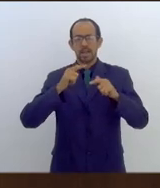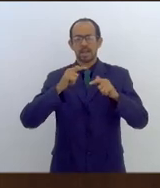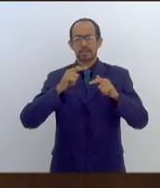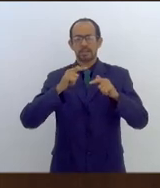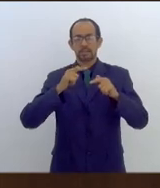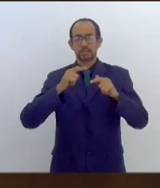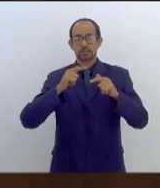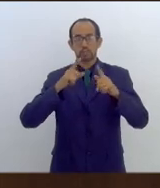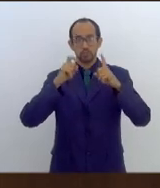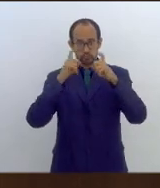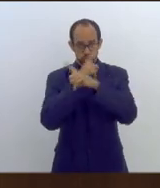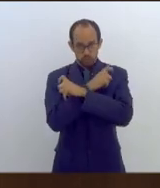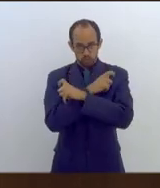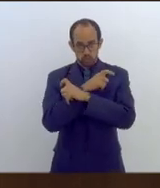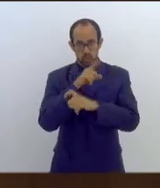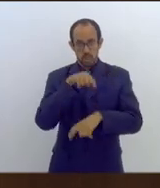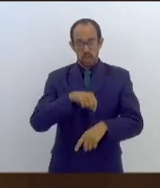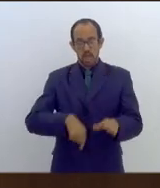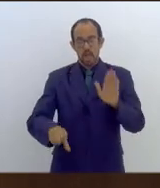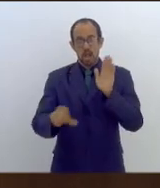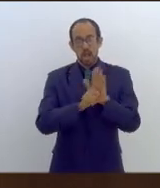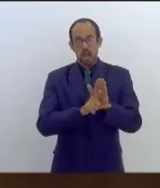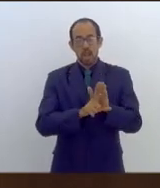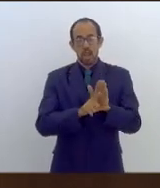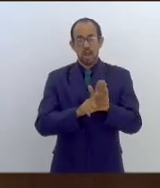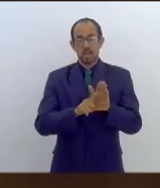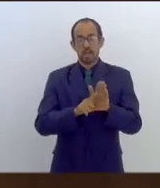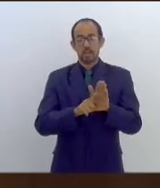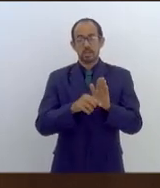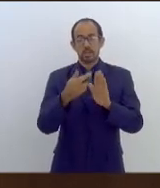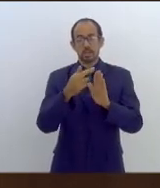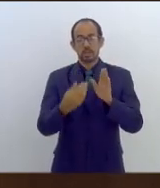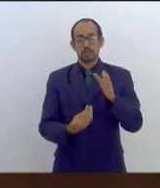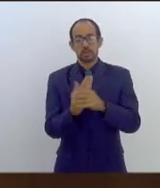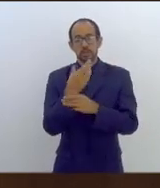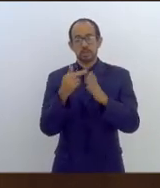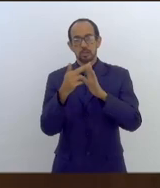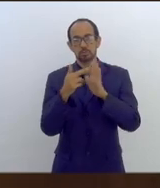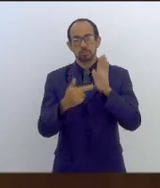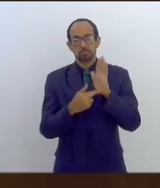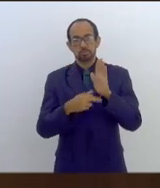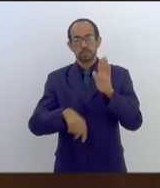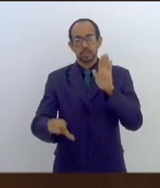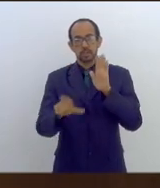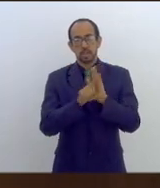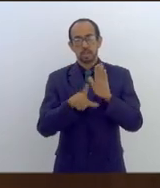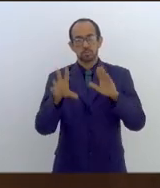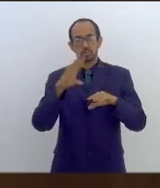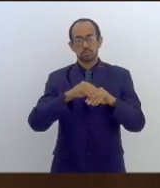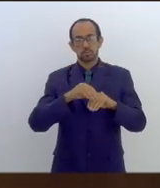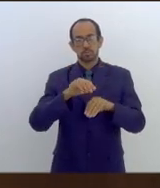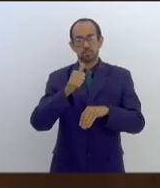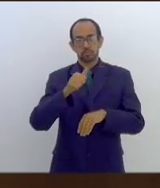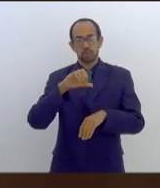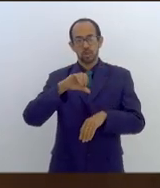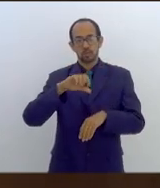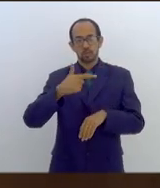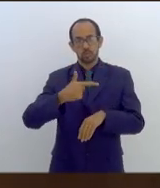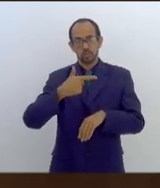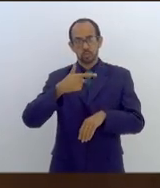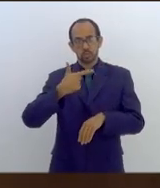é a lei que regulamenta as leis complementares 192 e 194